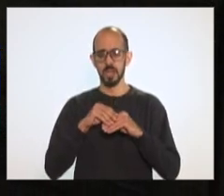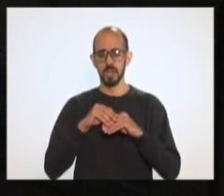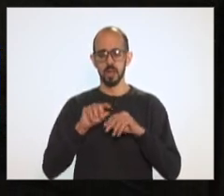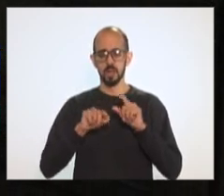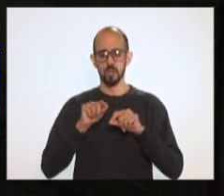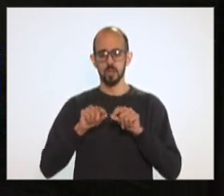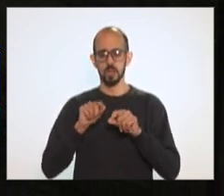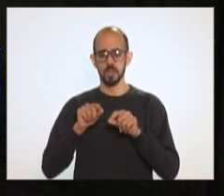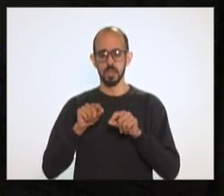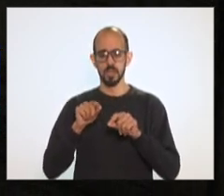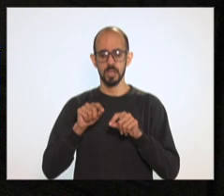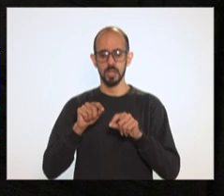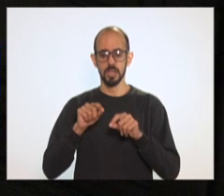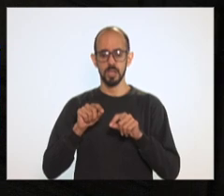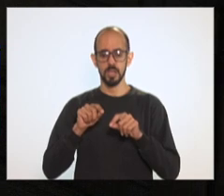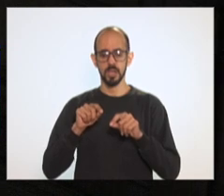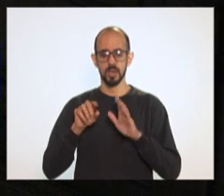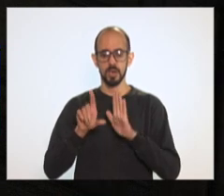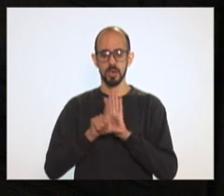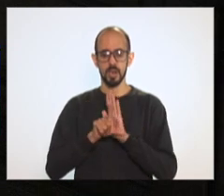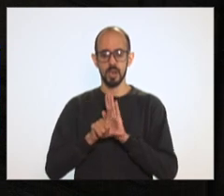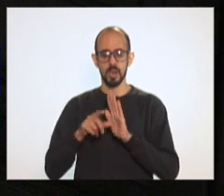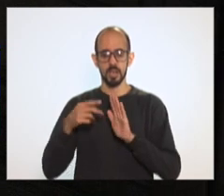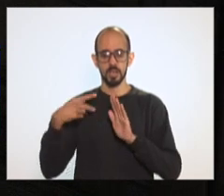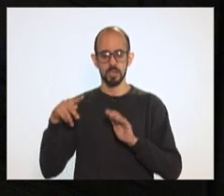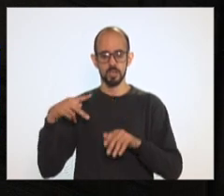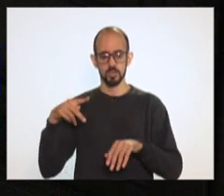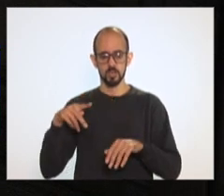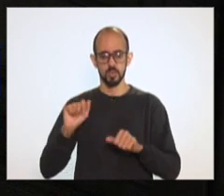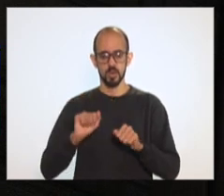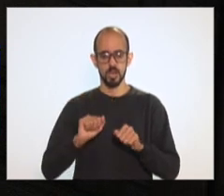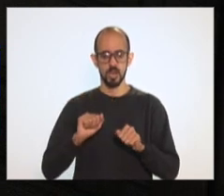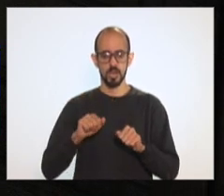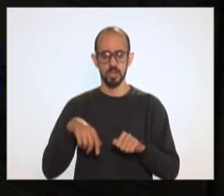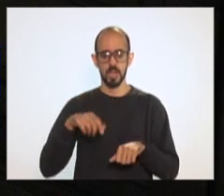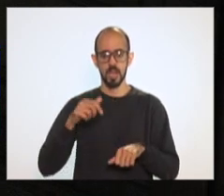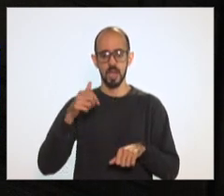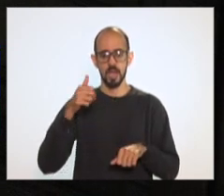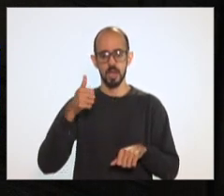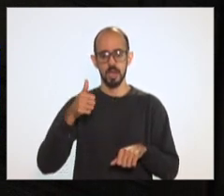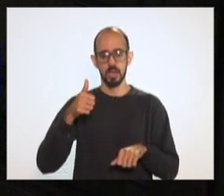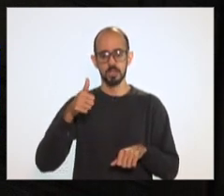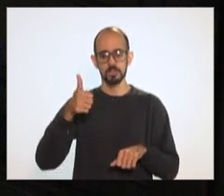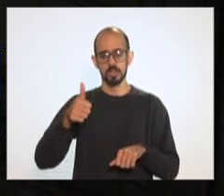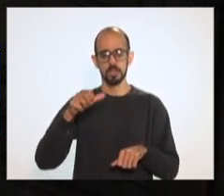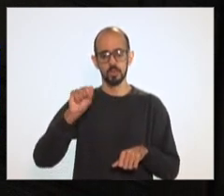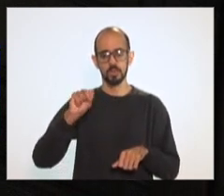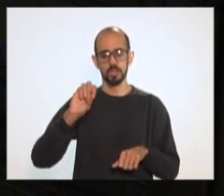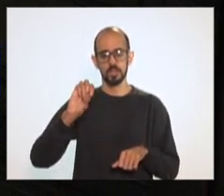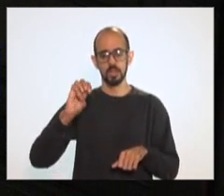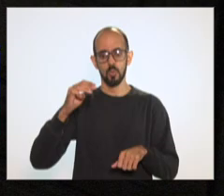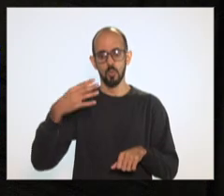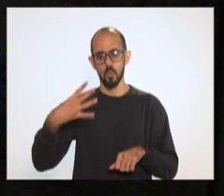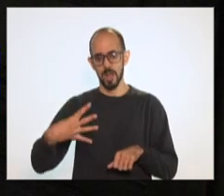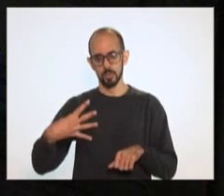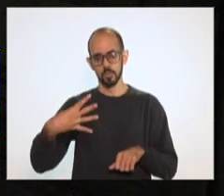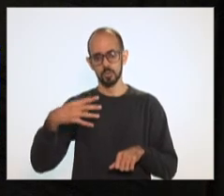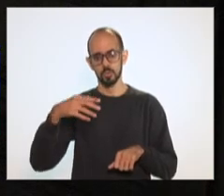excelência a respeito da lei estadual 8.184 de 30 de novembro de 2018 inclusive